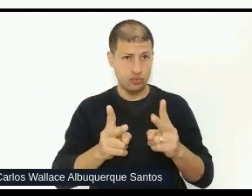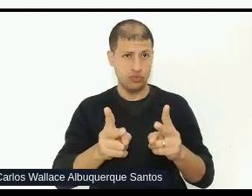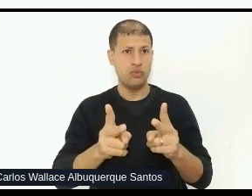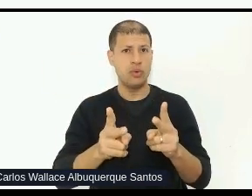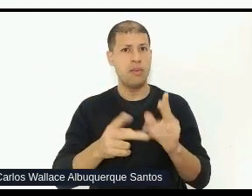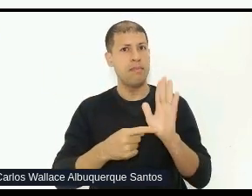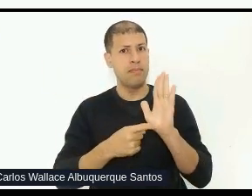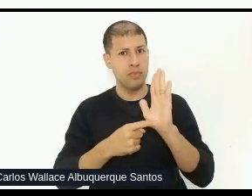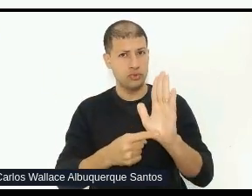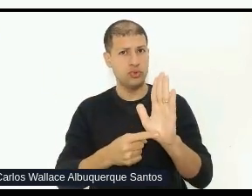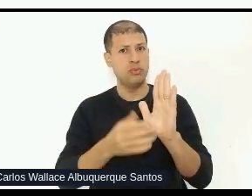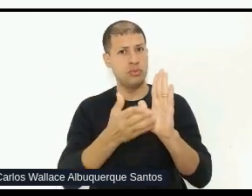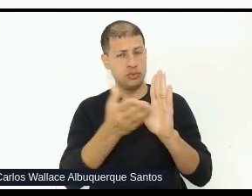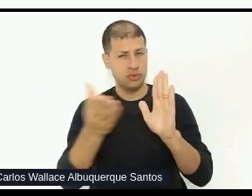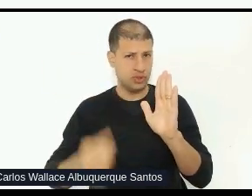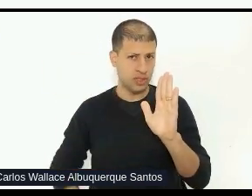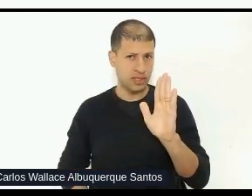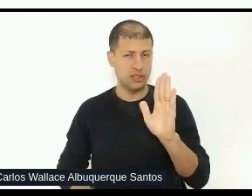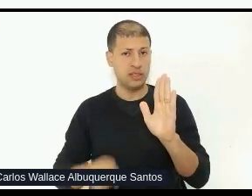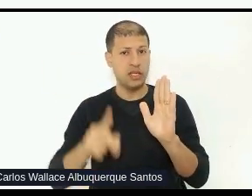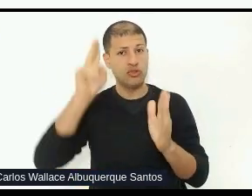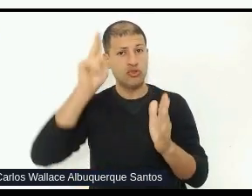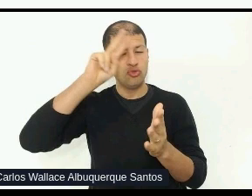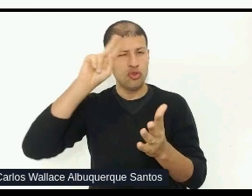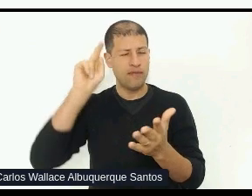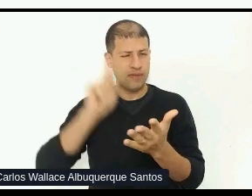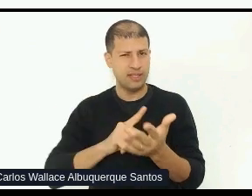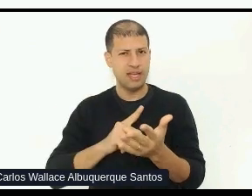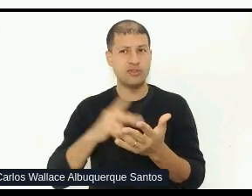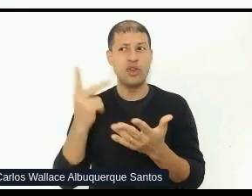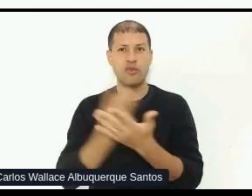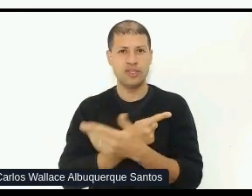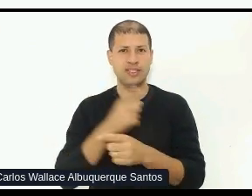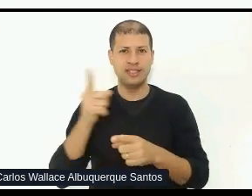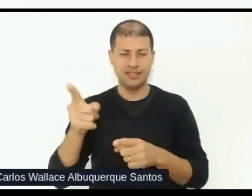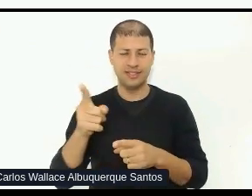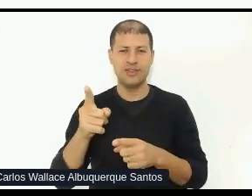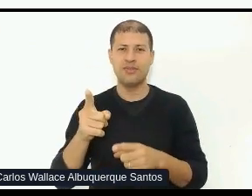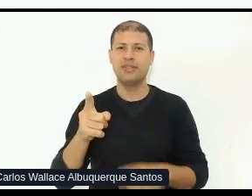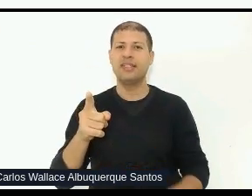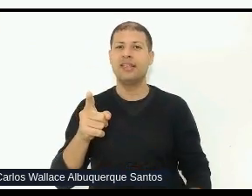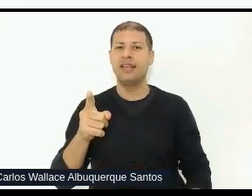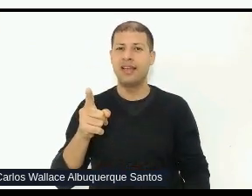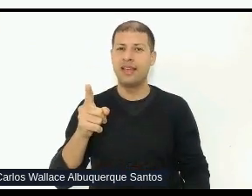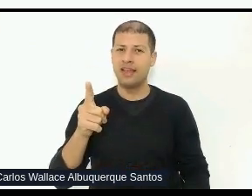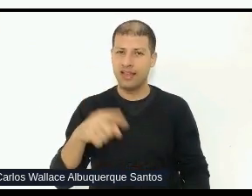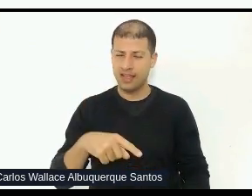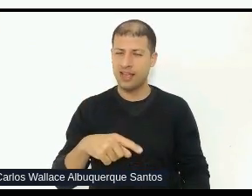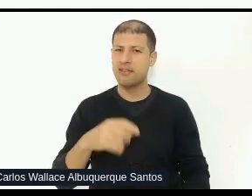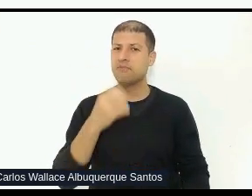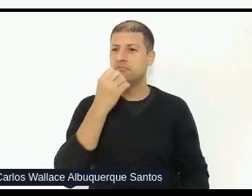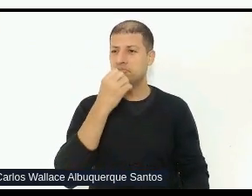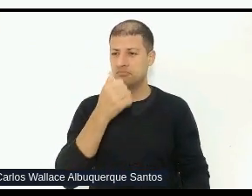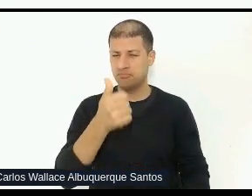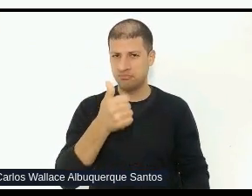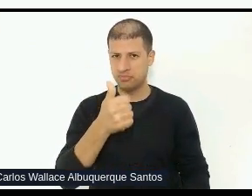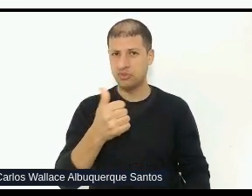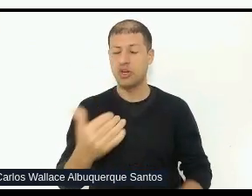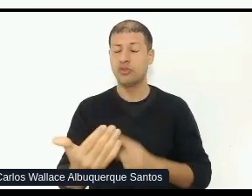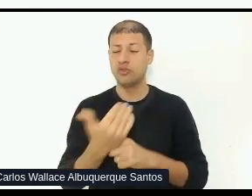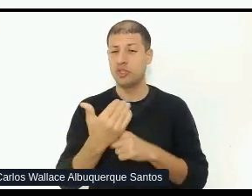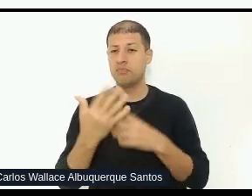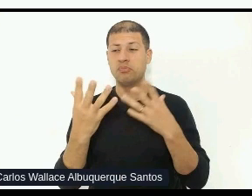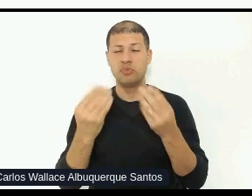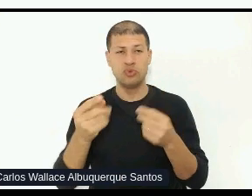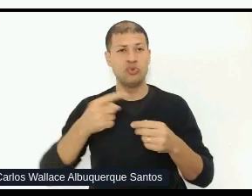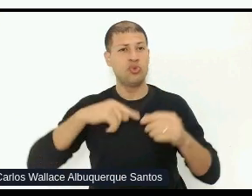para vocês esse caso que aconteceu dentro do grupo, que a gente acha que é bastante significativo e ajuda muito a gente a